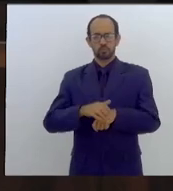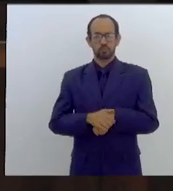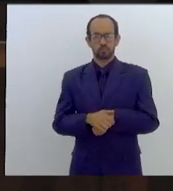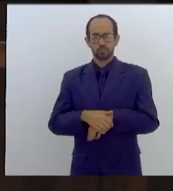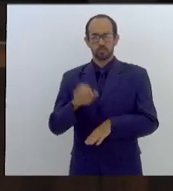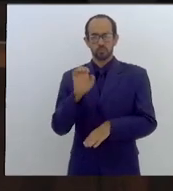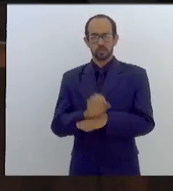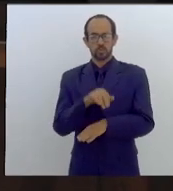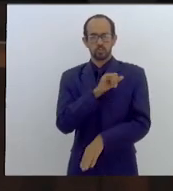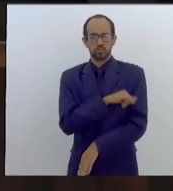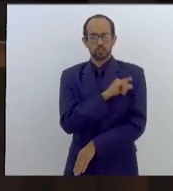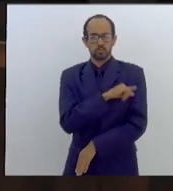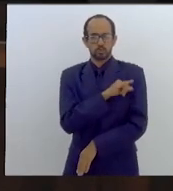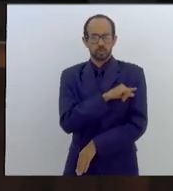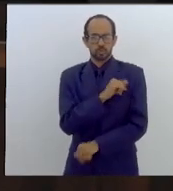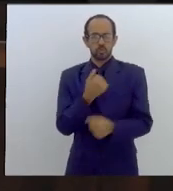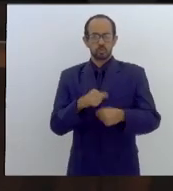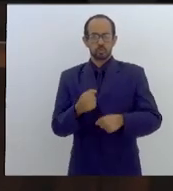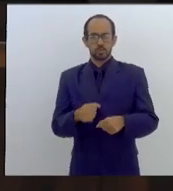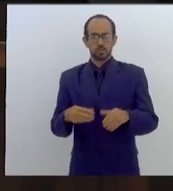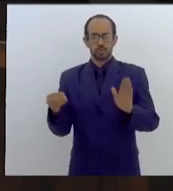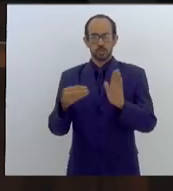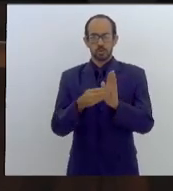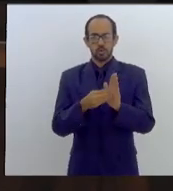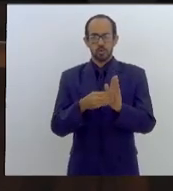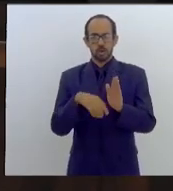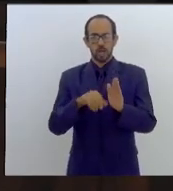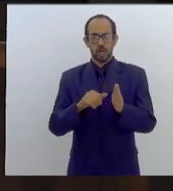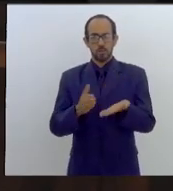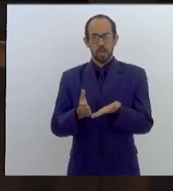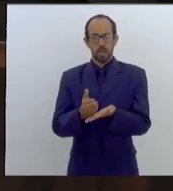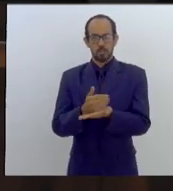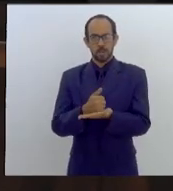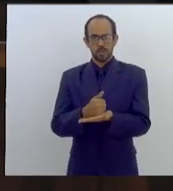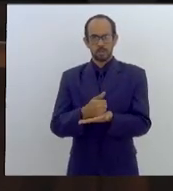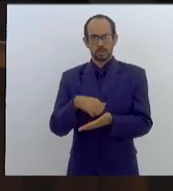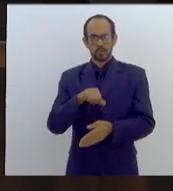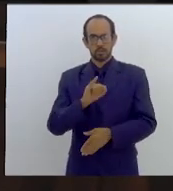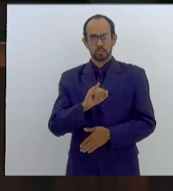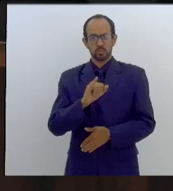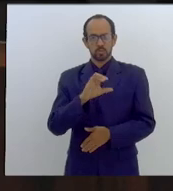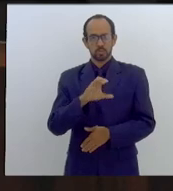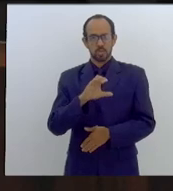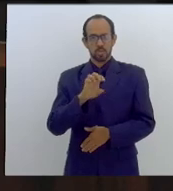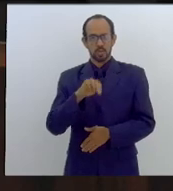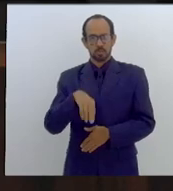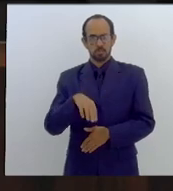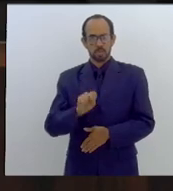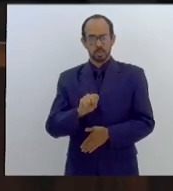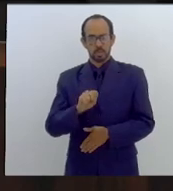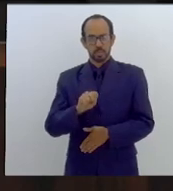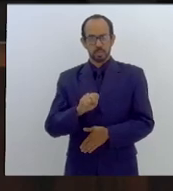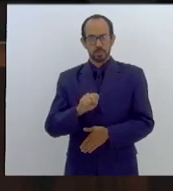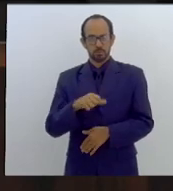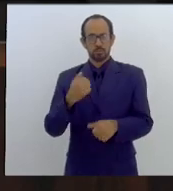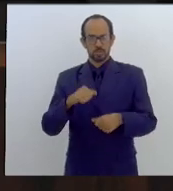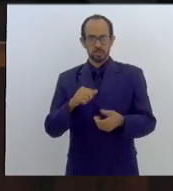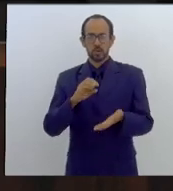o Estado do Rio de Janeiro tem que incluir numa repartição do ICMS, Fundeb, município do Rio.